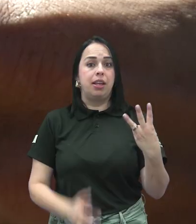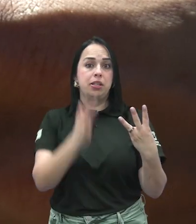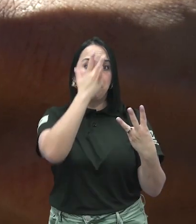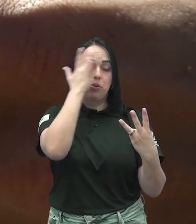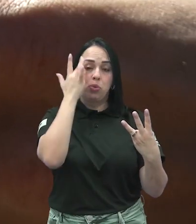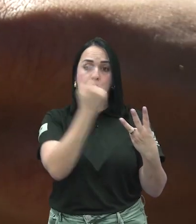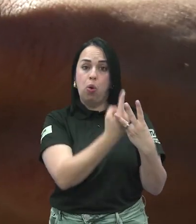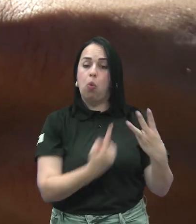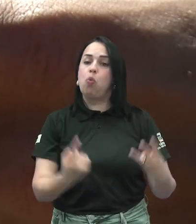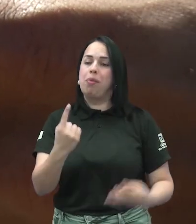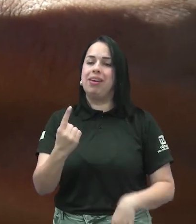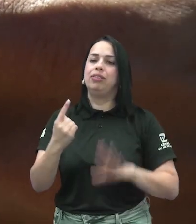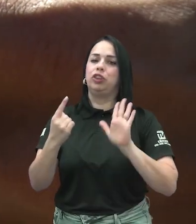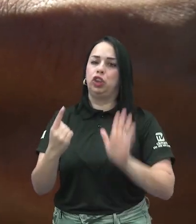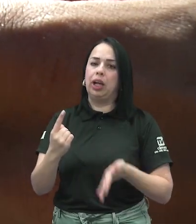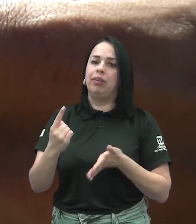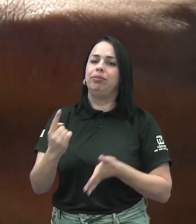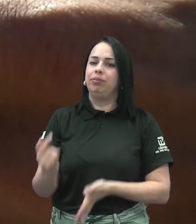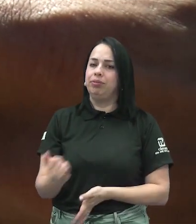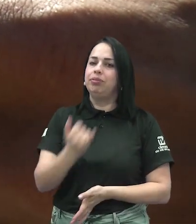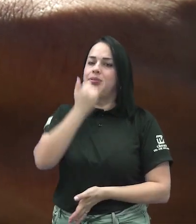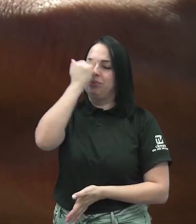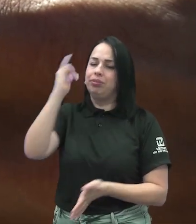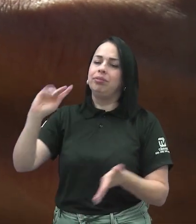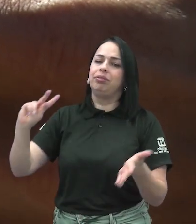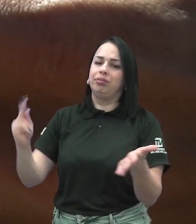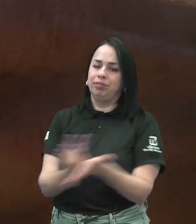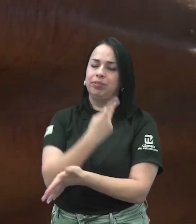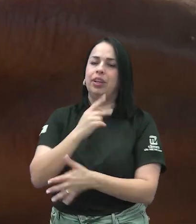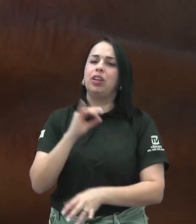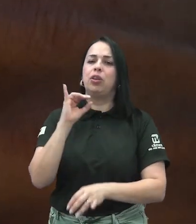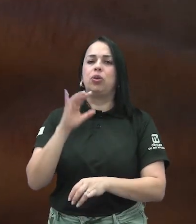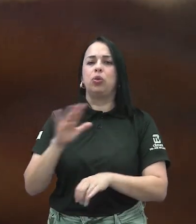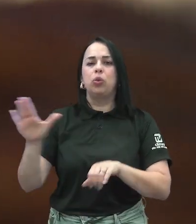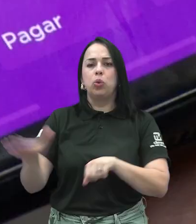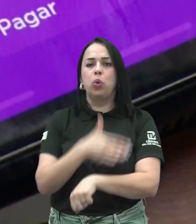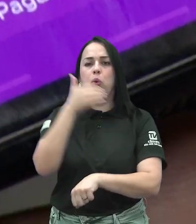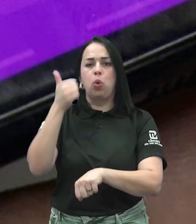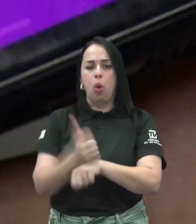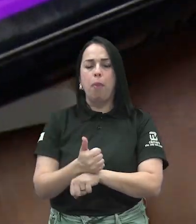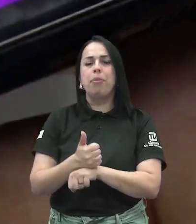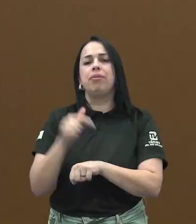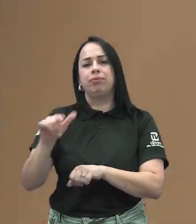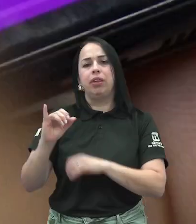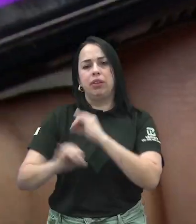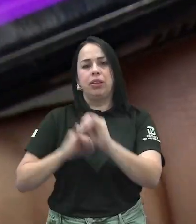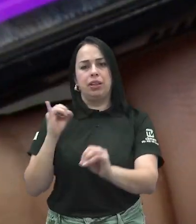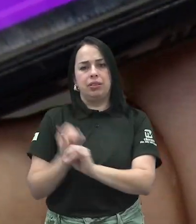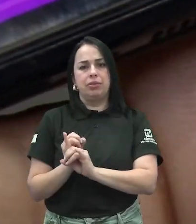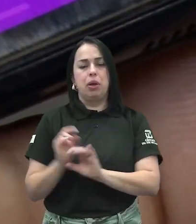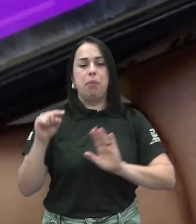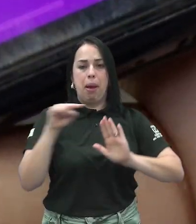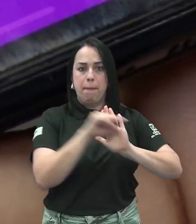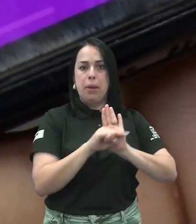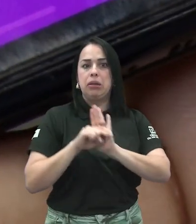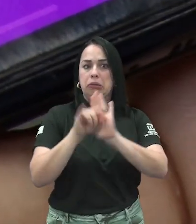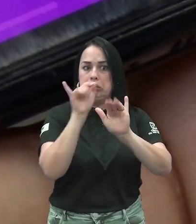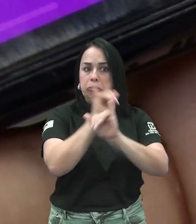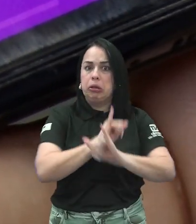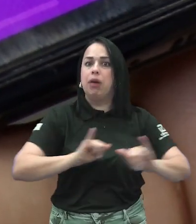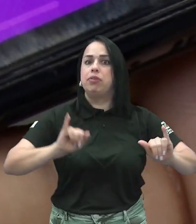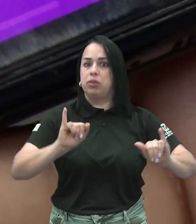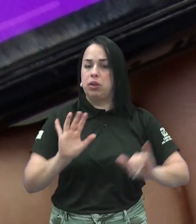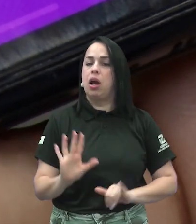Brasil. 1 em cada 3 brasileiros foi vítima de algum tipo de golpe virtual nos últimos 12 meses, segundo a